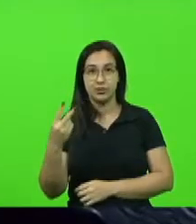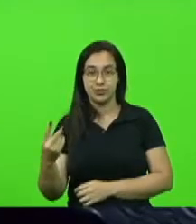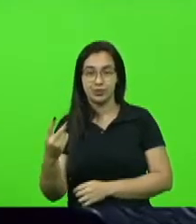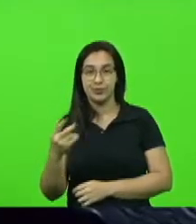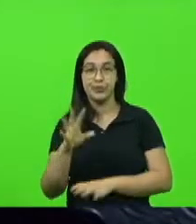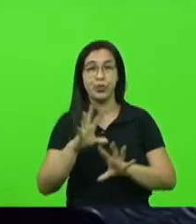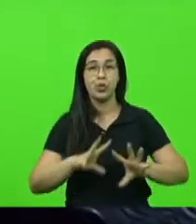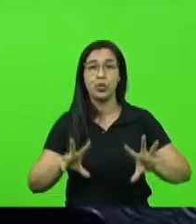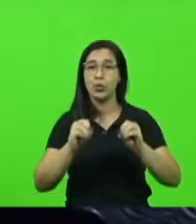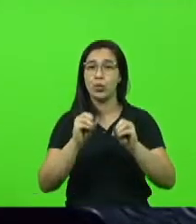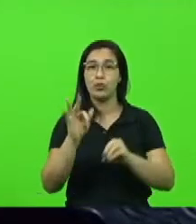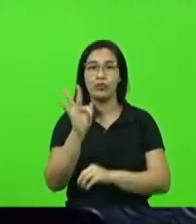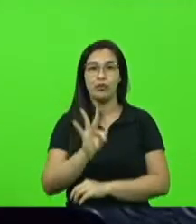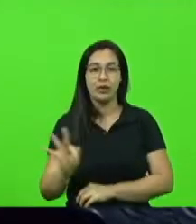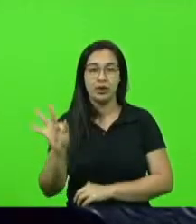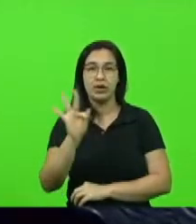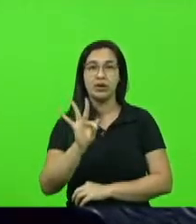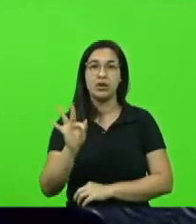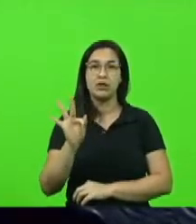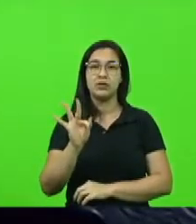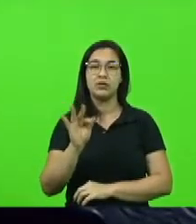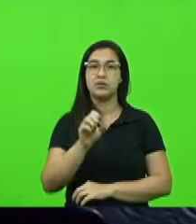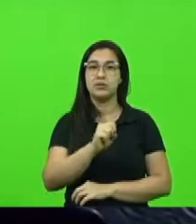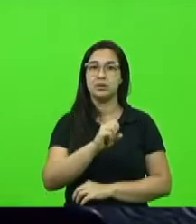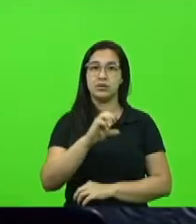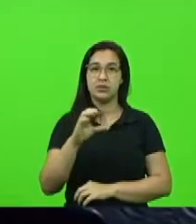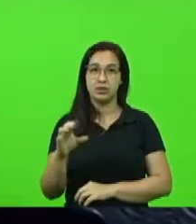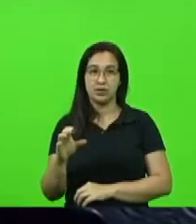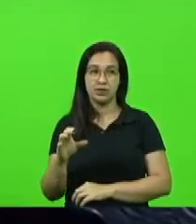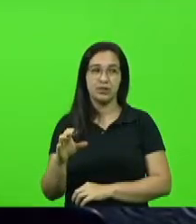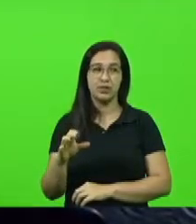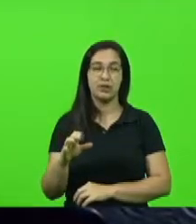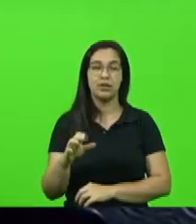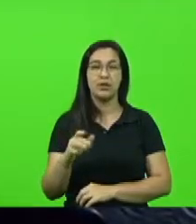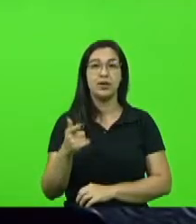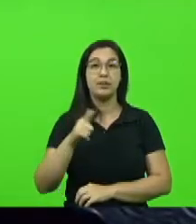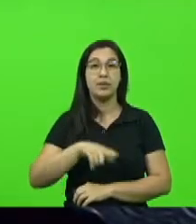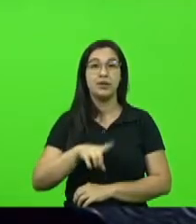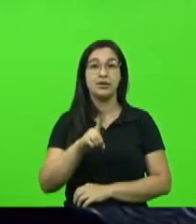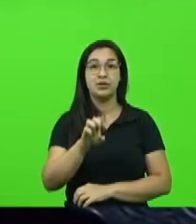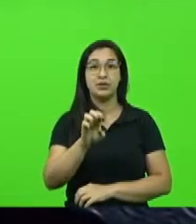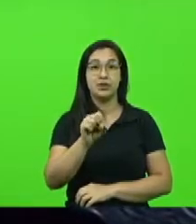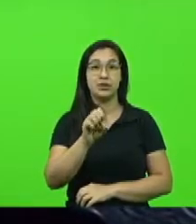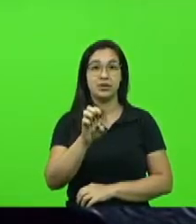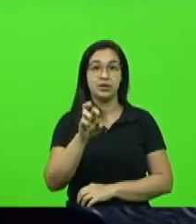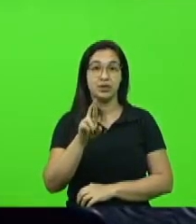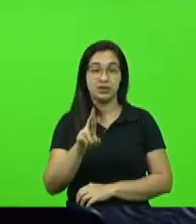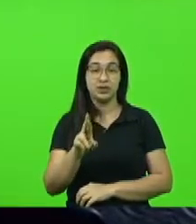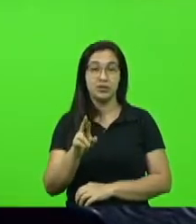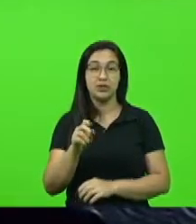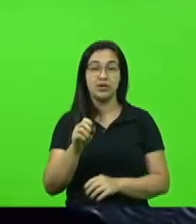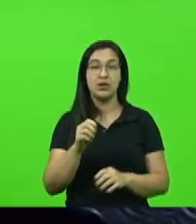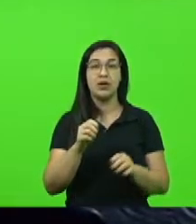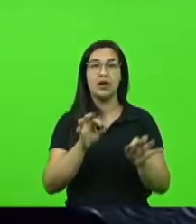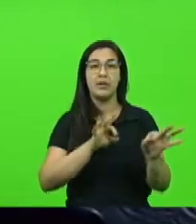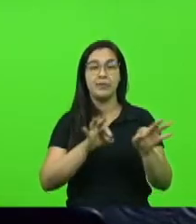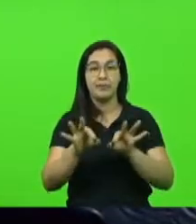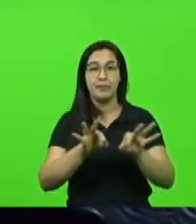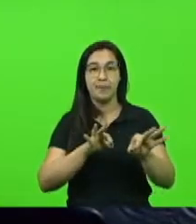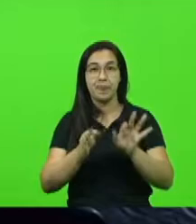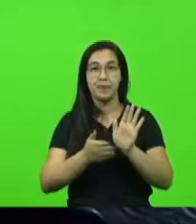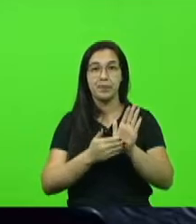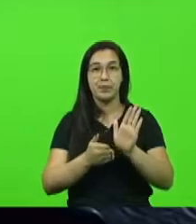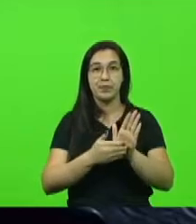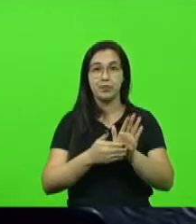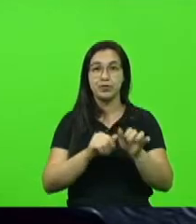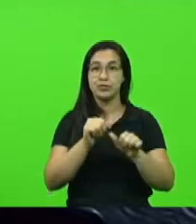federações e sindicatos de trabalhadores de Santa Catarina, além do DIESE, já estão construindo uma proposta de reajuste salarial que será